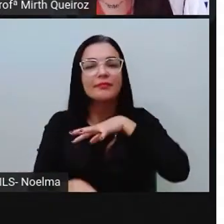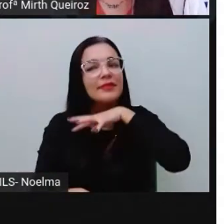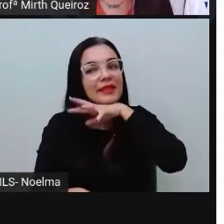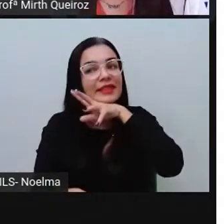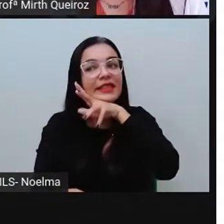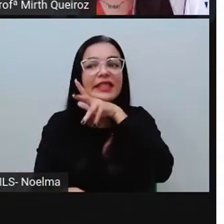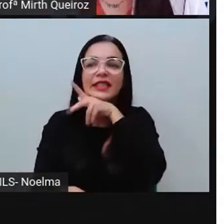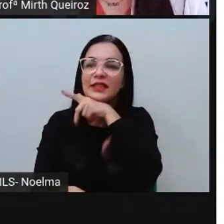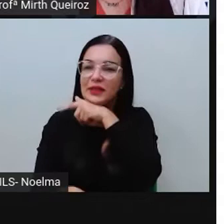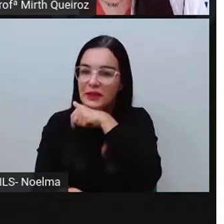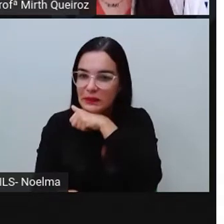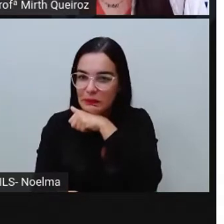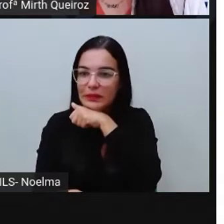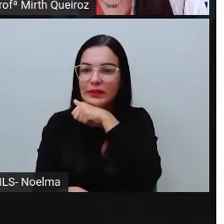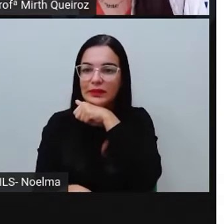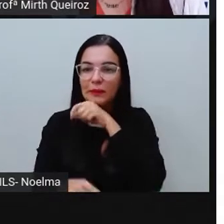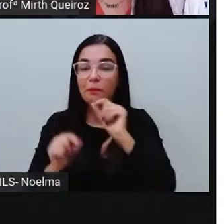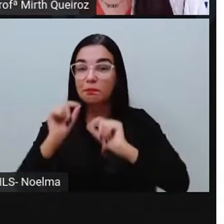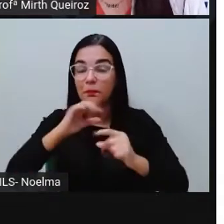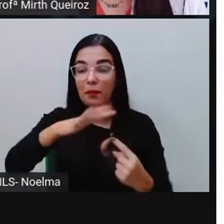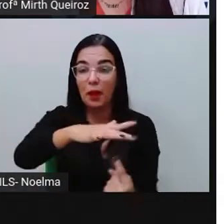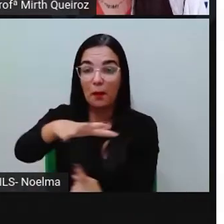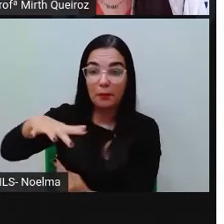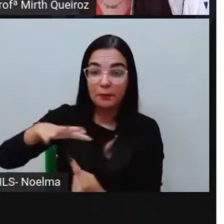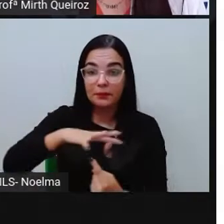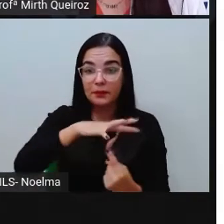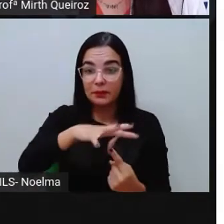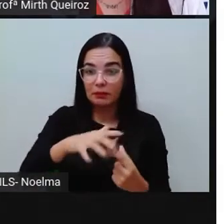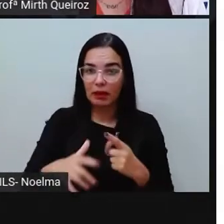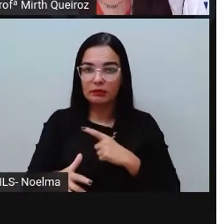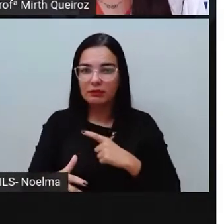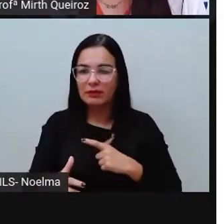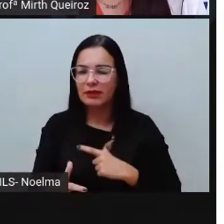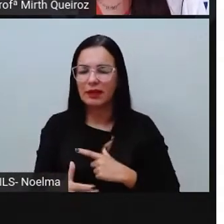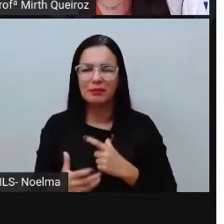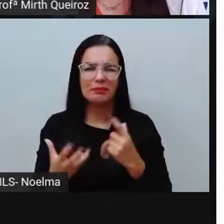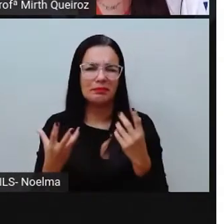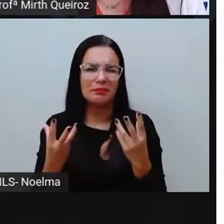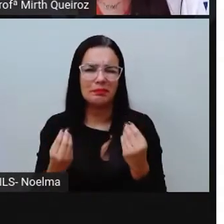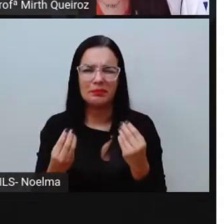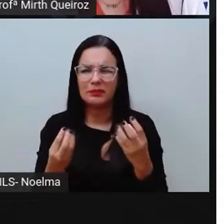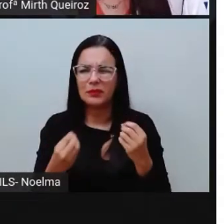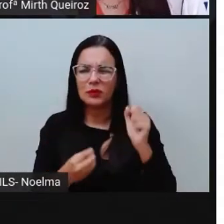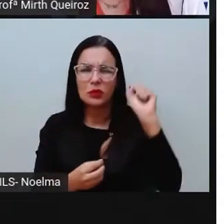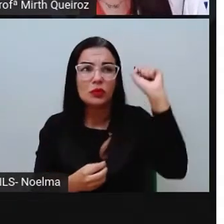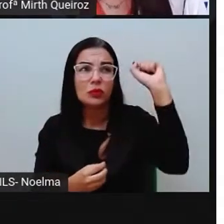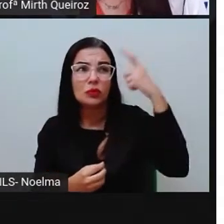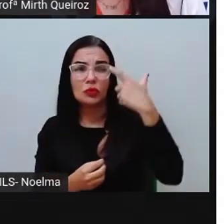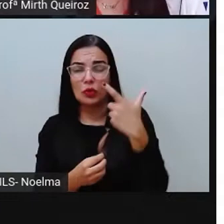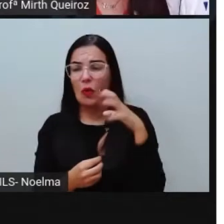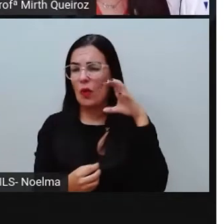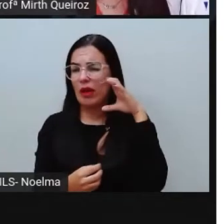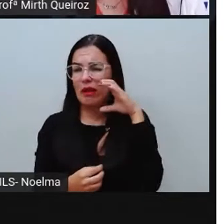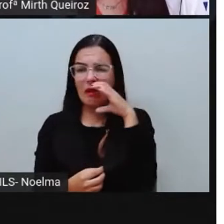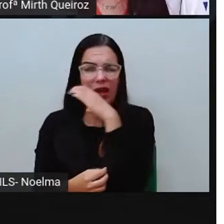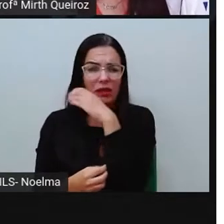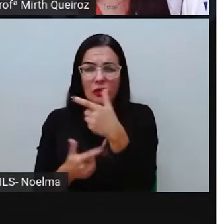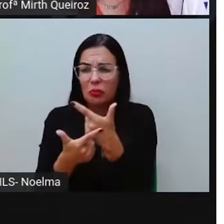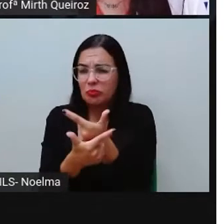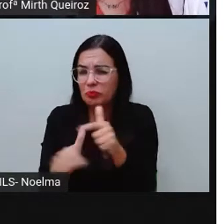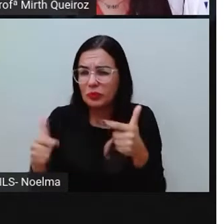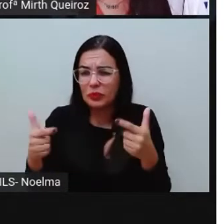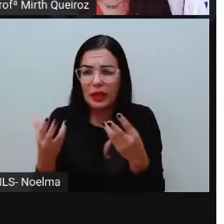a apresentam. Esse bioma ele é afetado por secas extremas, né? E períodos de